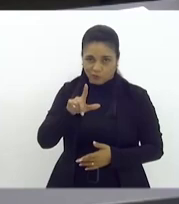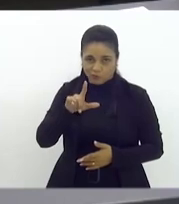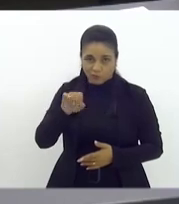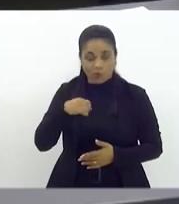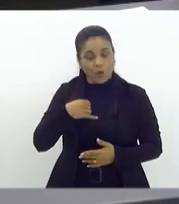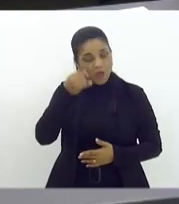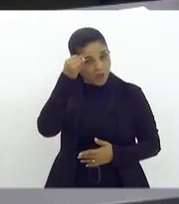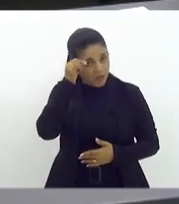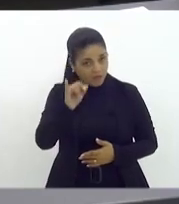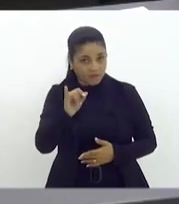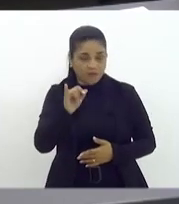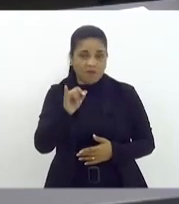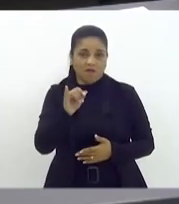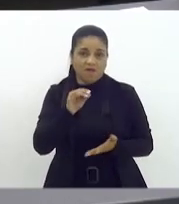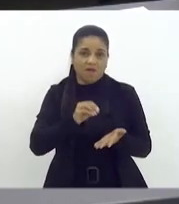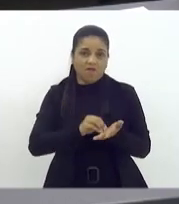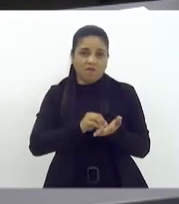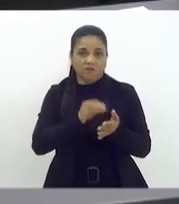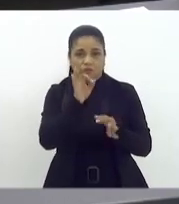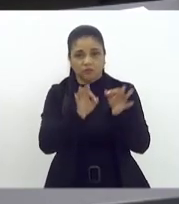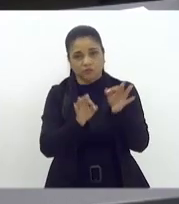queremos evitar é isso injustiças